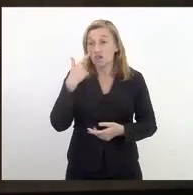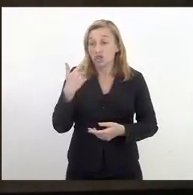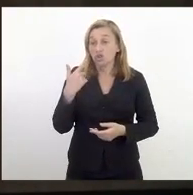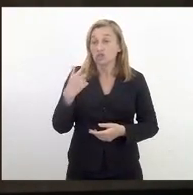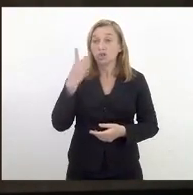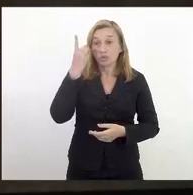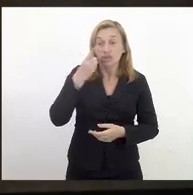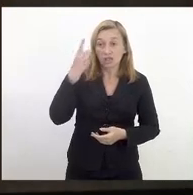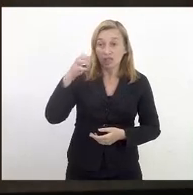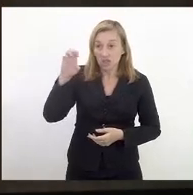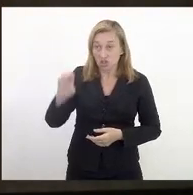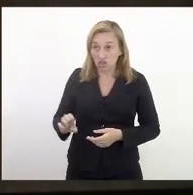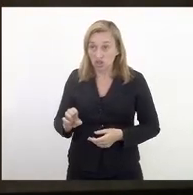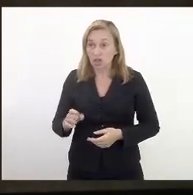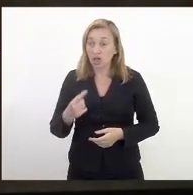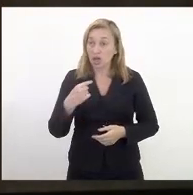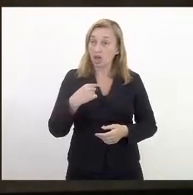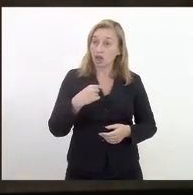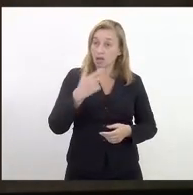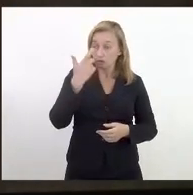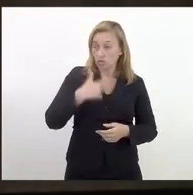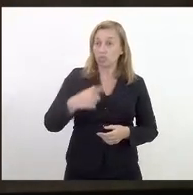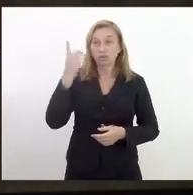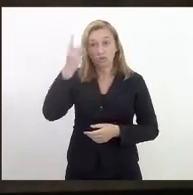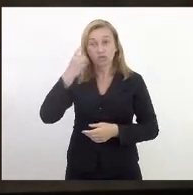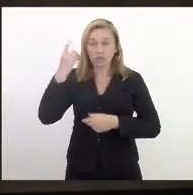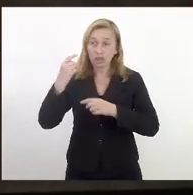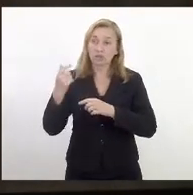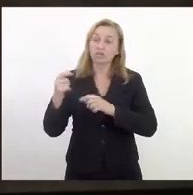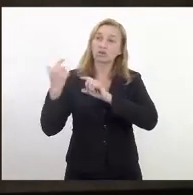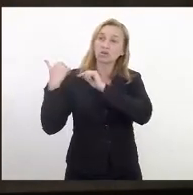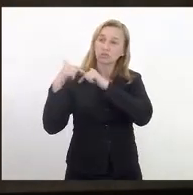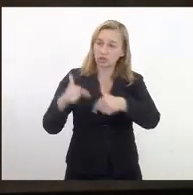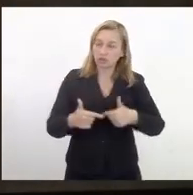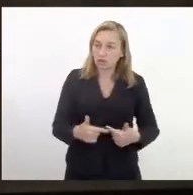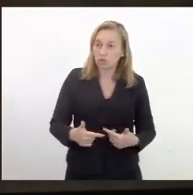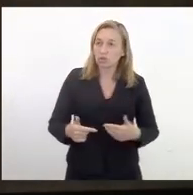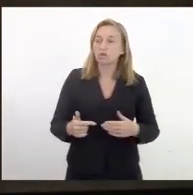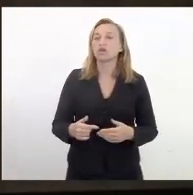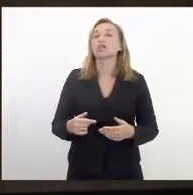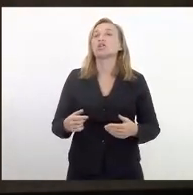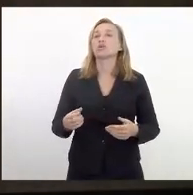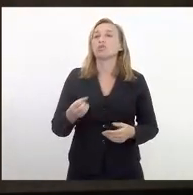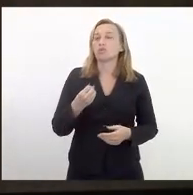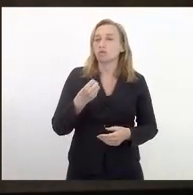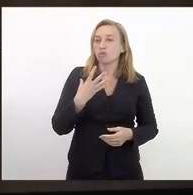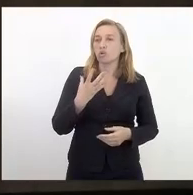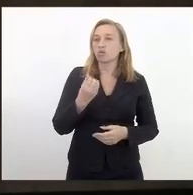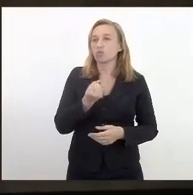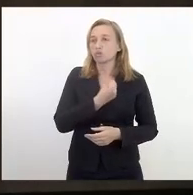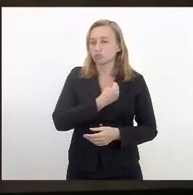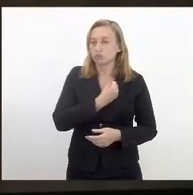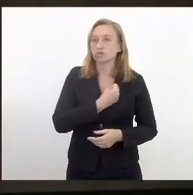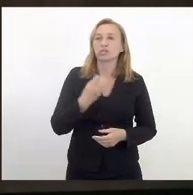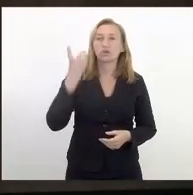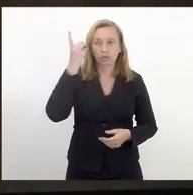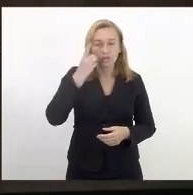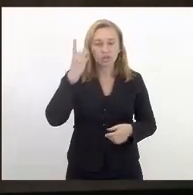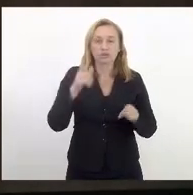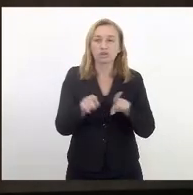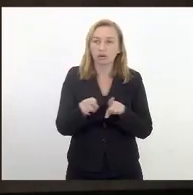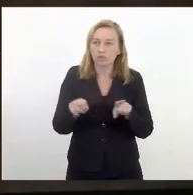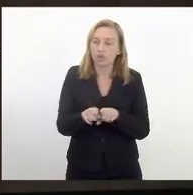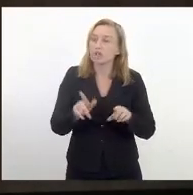apoiando de opção Deputado conservador e tenho certeza que fala aqui por boa parcela ou por a integralidade das parcelas de tanto conservadores também